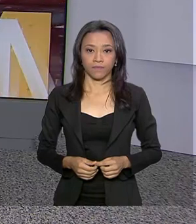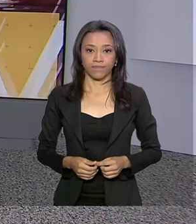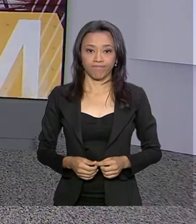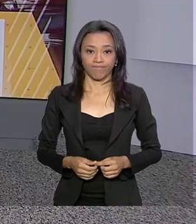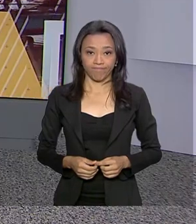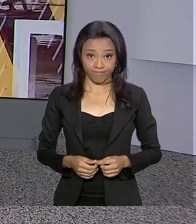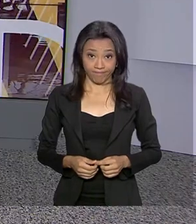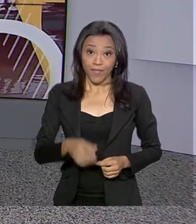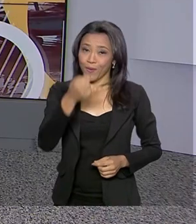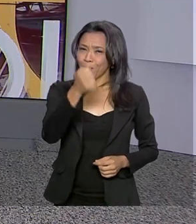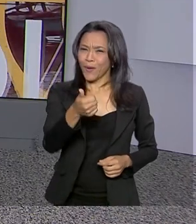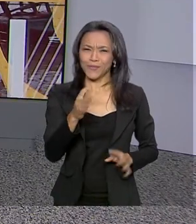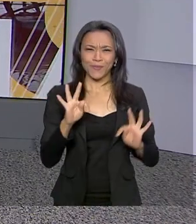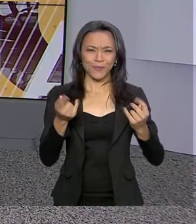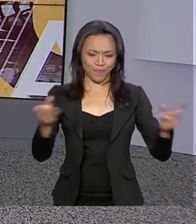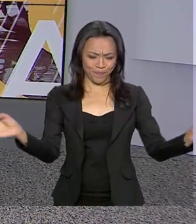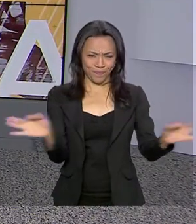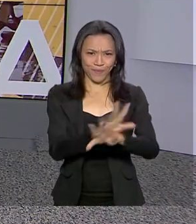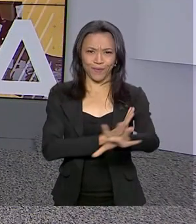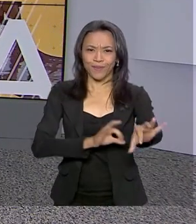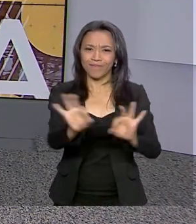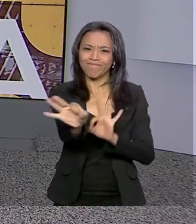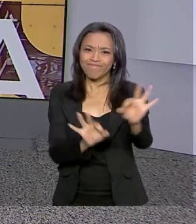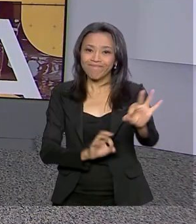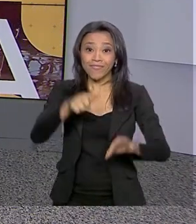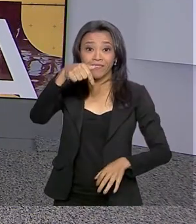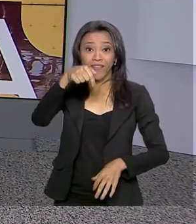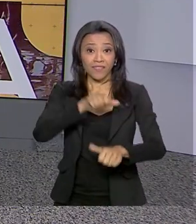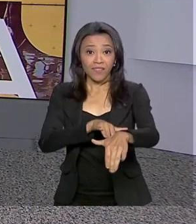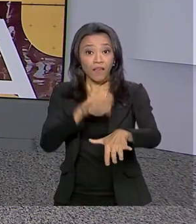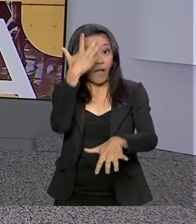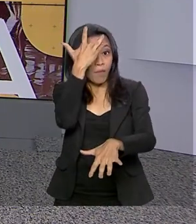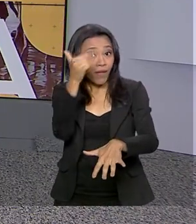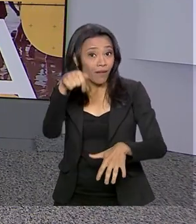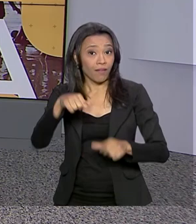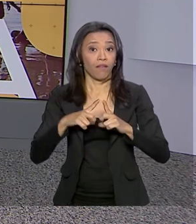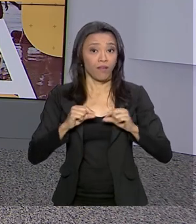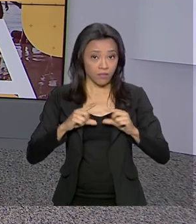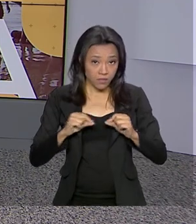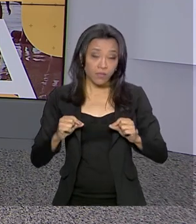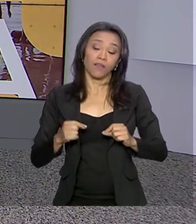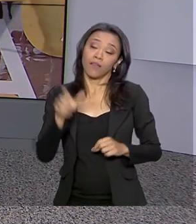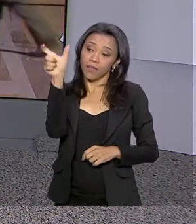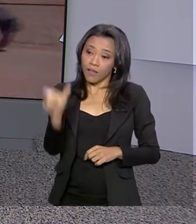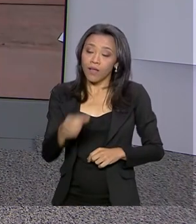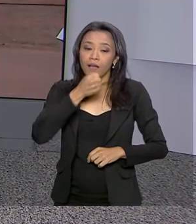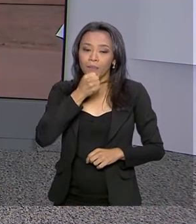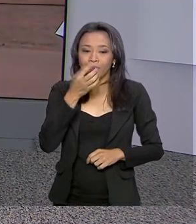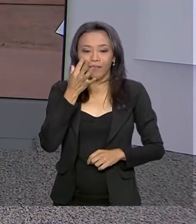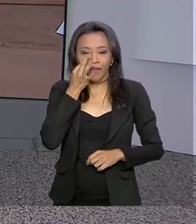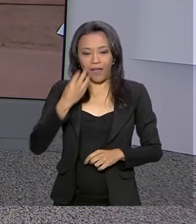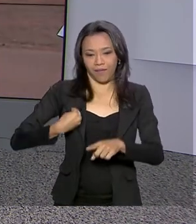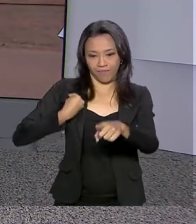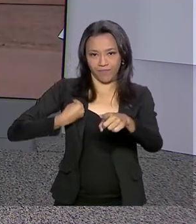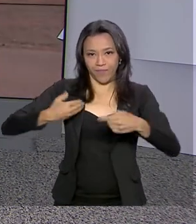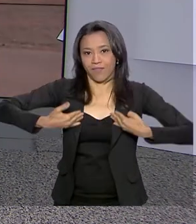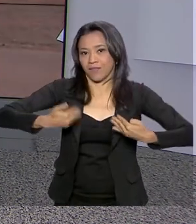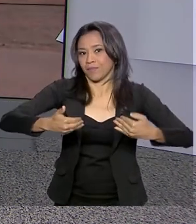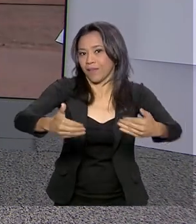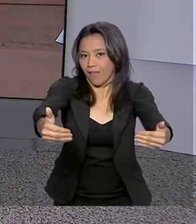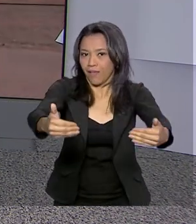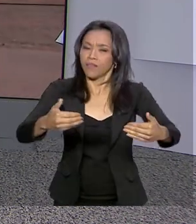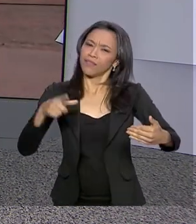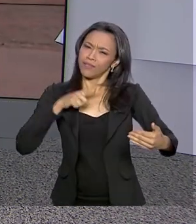quase tudo pronto para o desfile de 7 de setembro amanhã em brasília a repórter márcia fernanda está na esplanada dos ministérios e